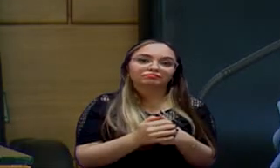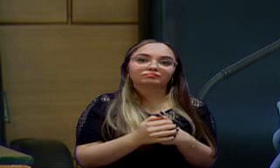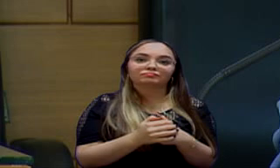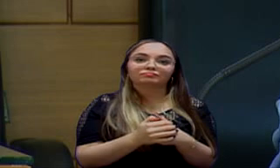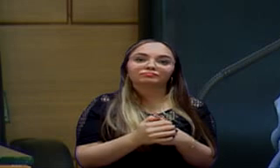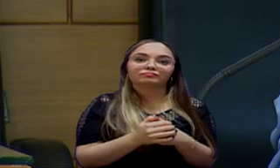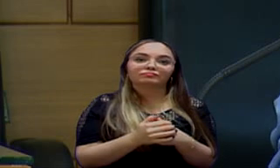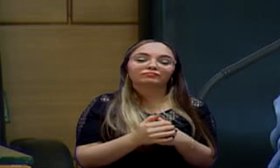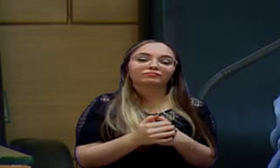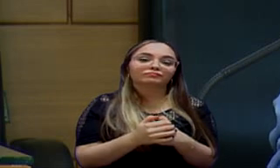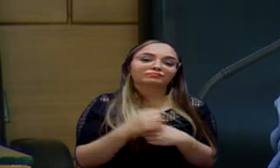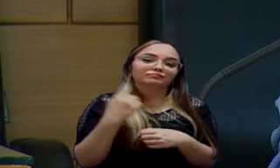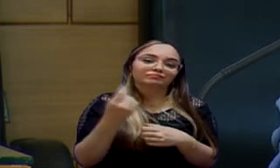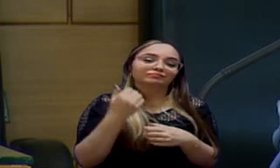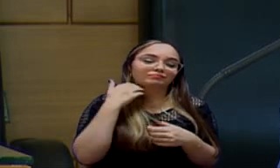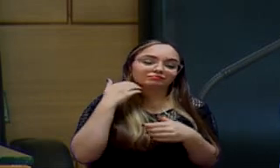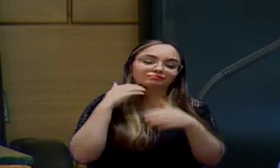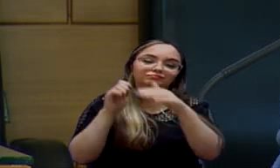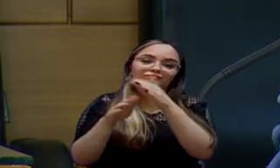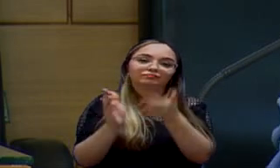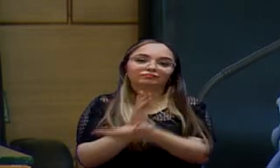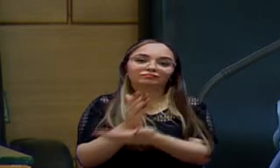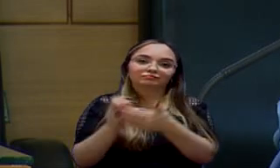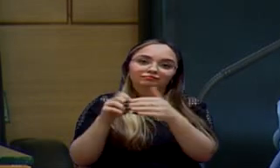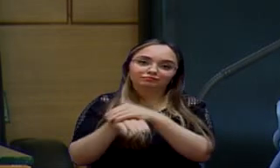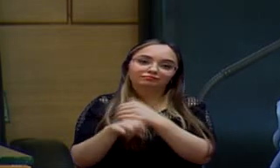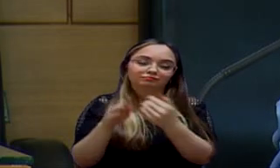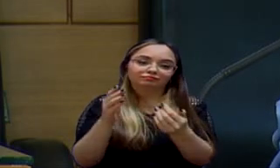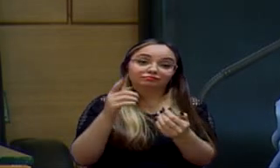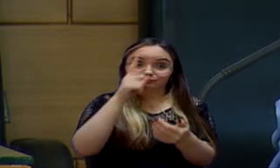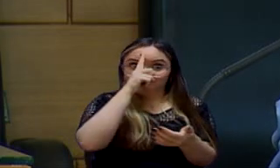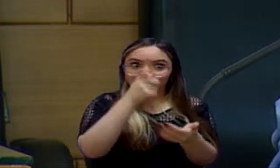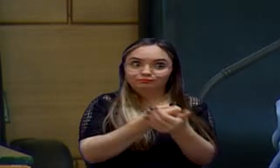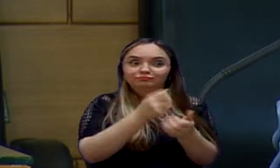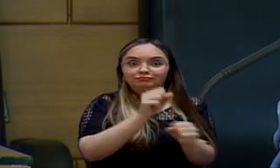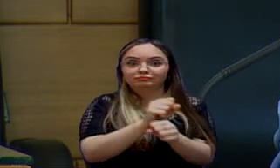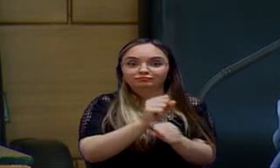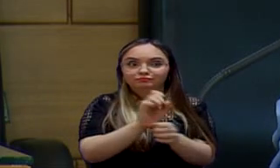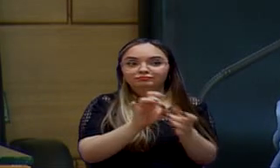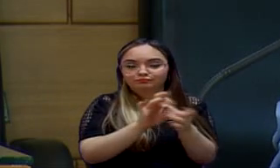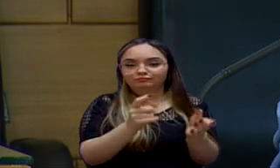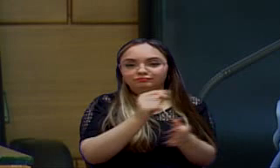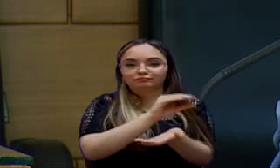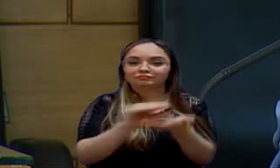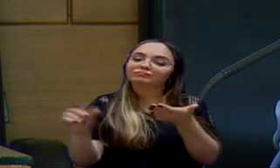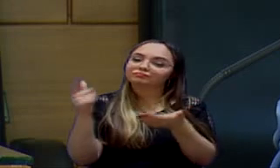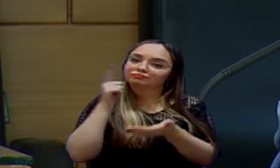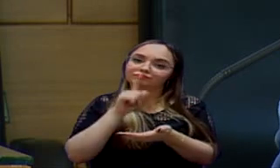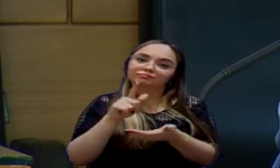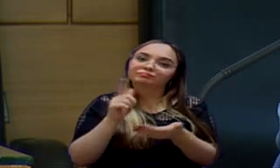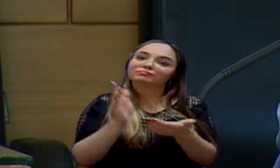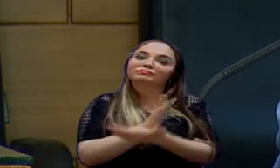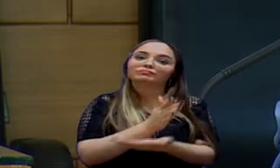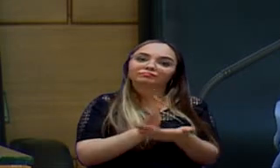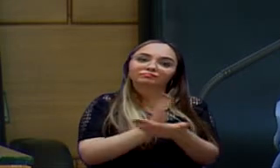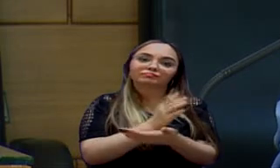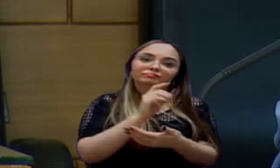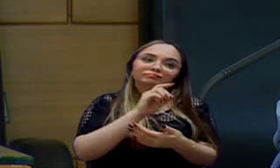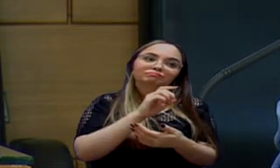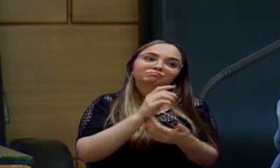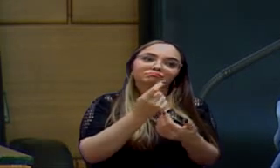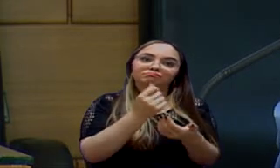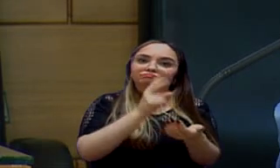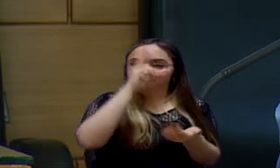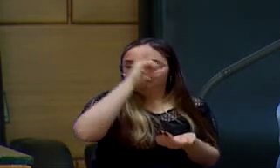entendimentos que são revertidos judicialmente e que decisões judiciais a gente compre e é que estão algumas delas são na casa de